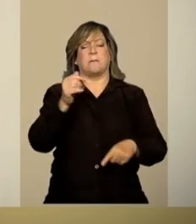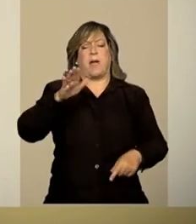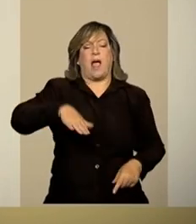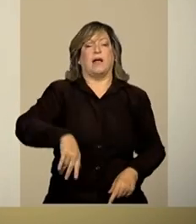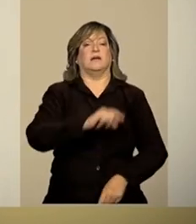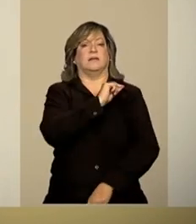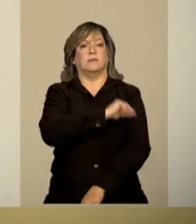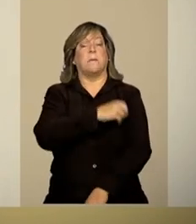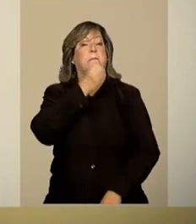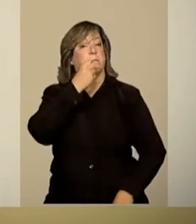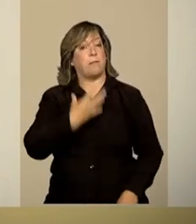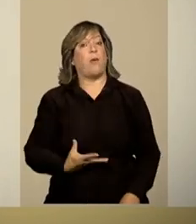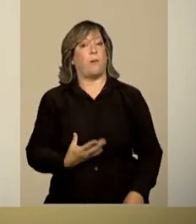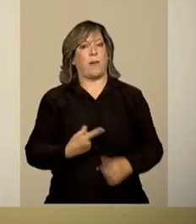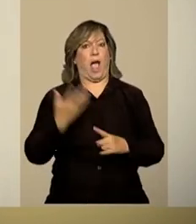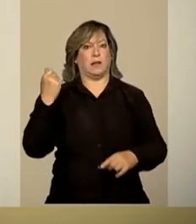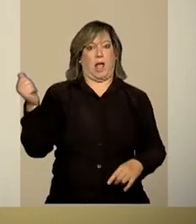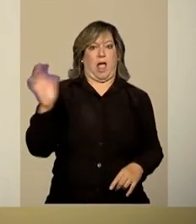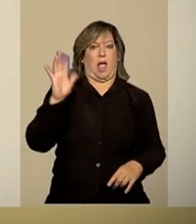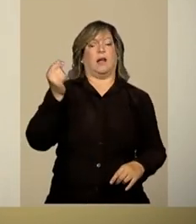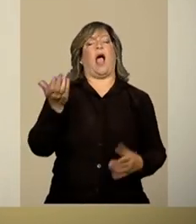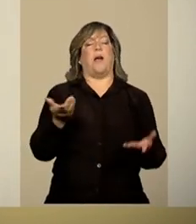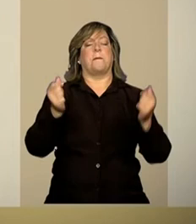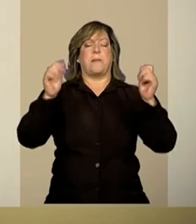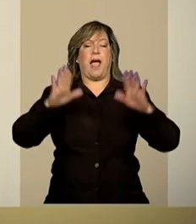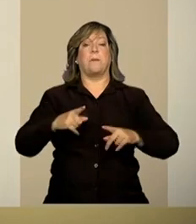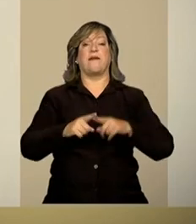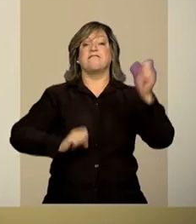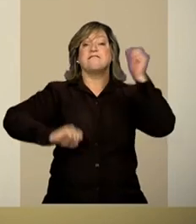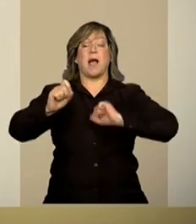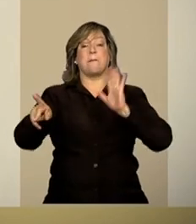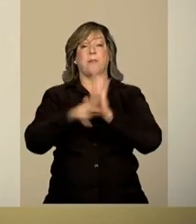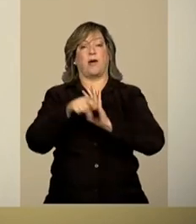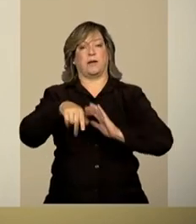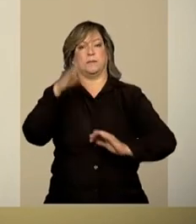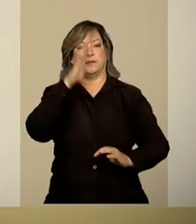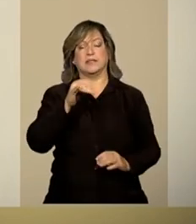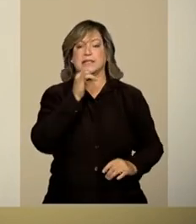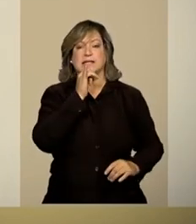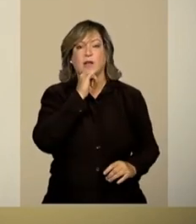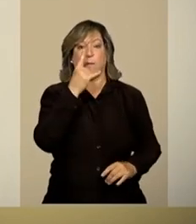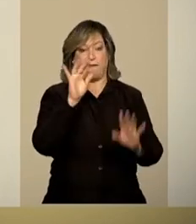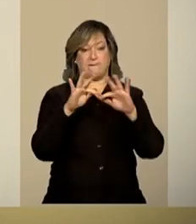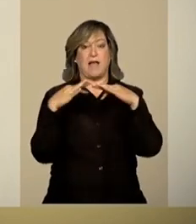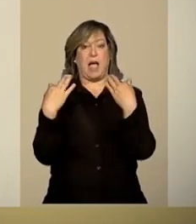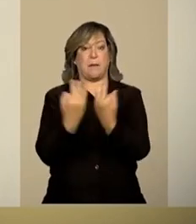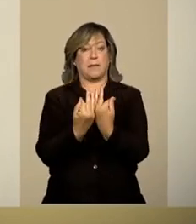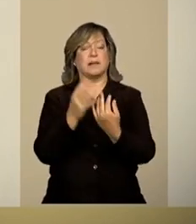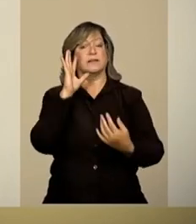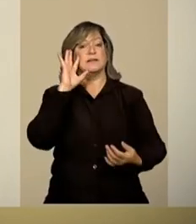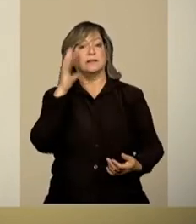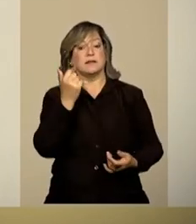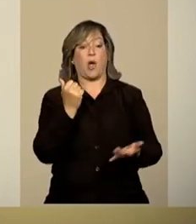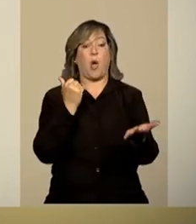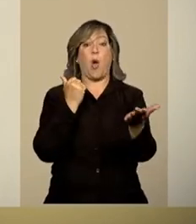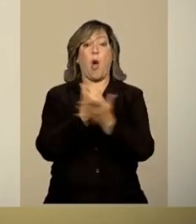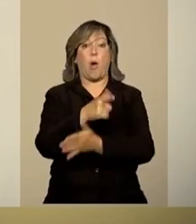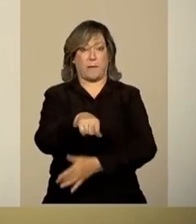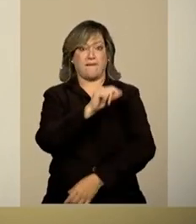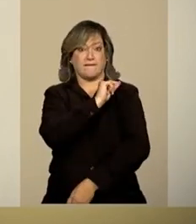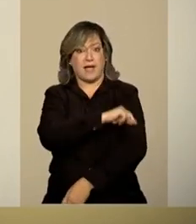muito a vacina viu Max muito mesmo para o governo Imagina você que uma família que decidisse comprar a vacina